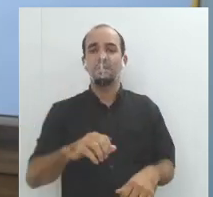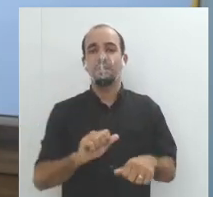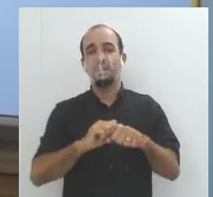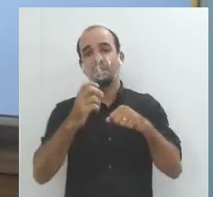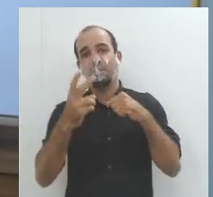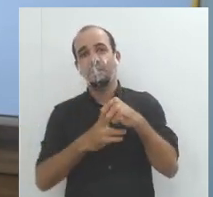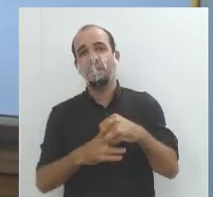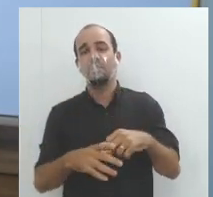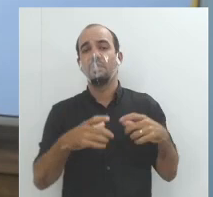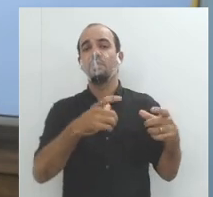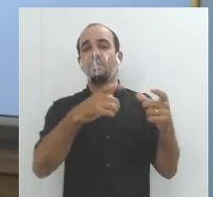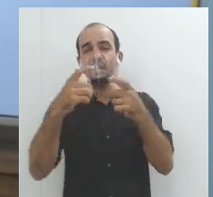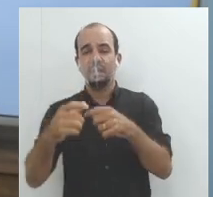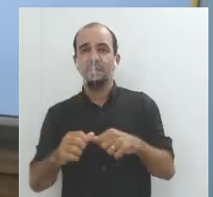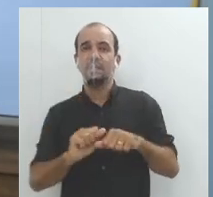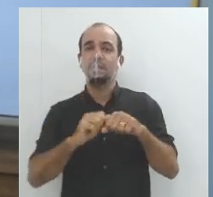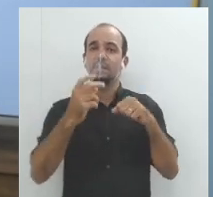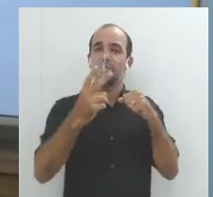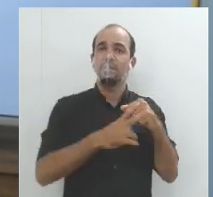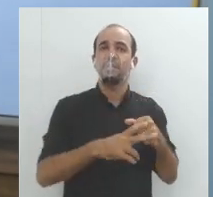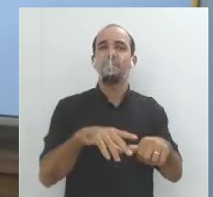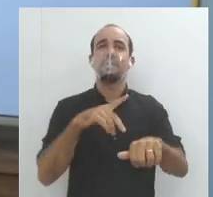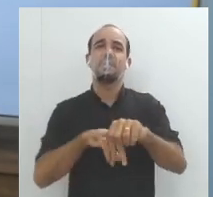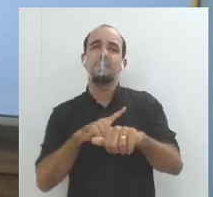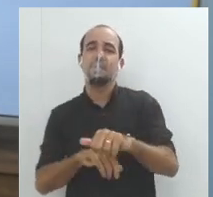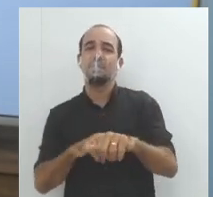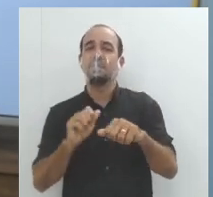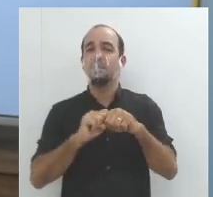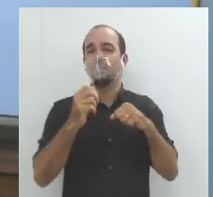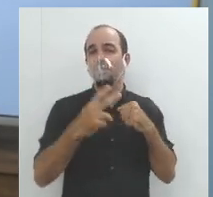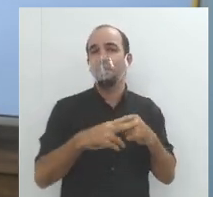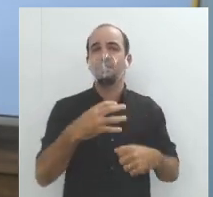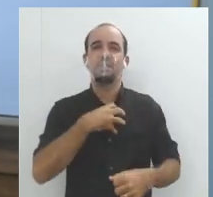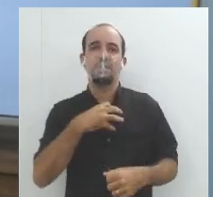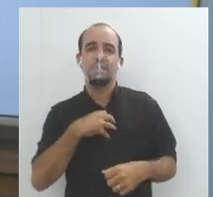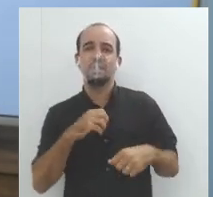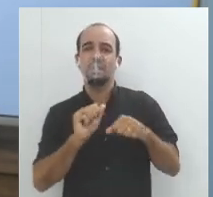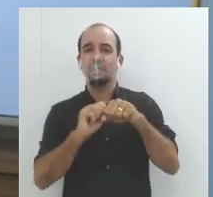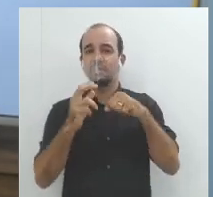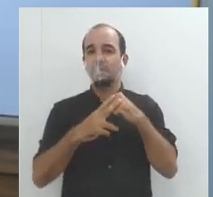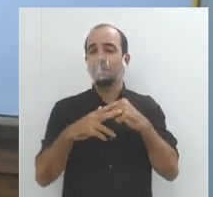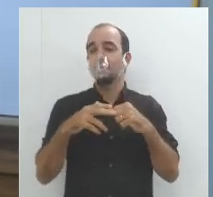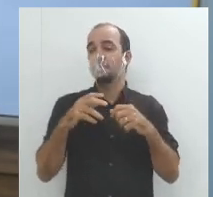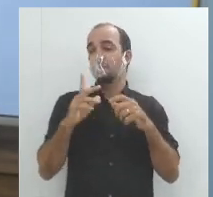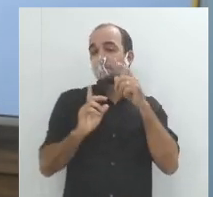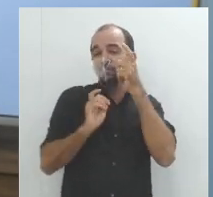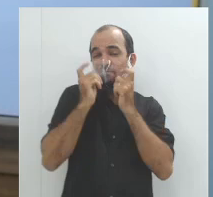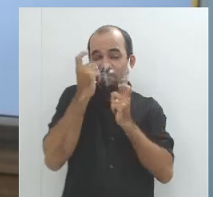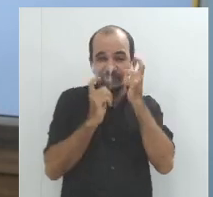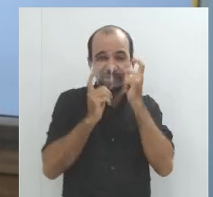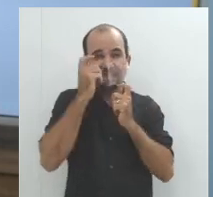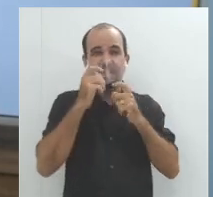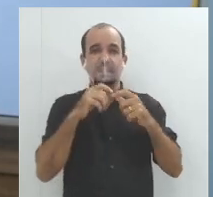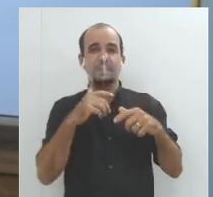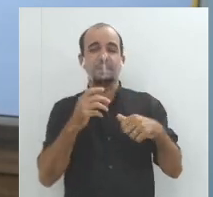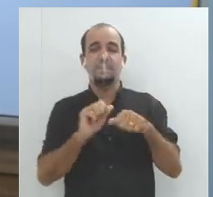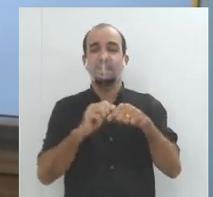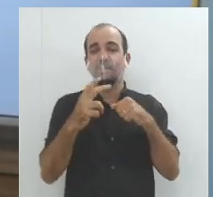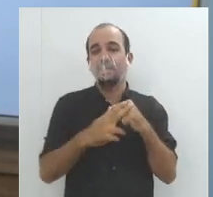do que essas daí. Eu vou apresentar algumas a vocês. E eu pensei que só tivesse isso aí, Jaidete.